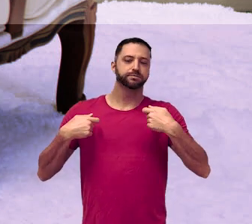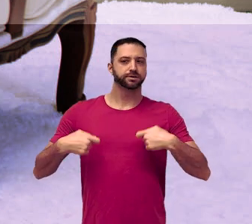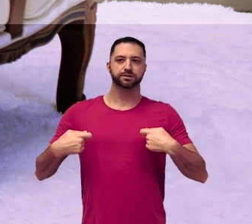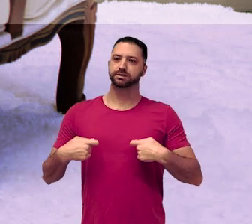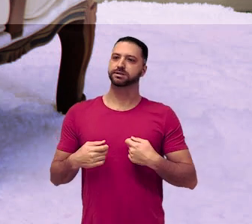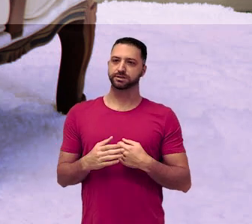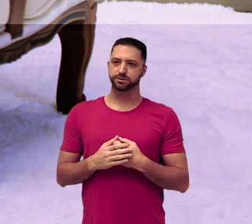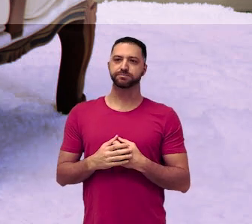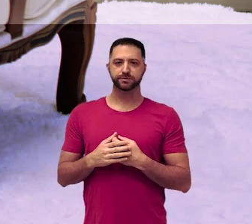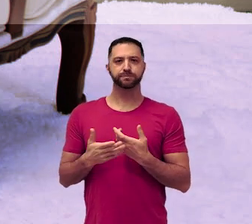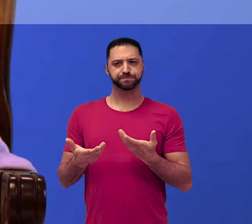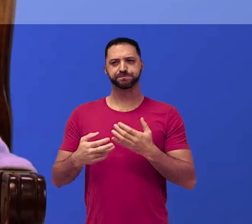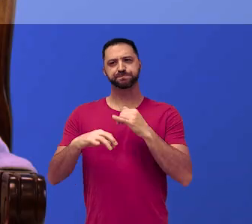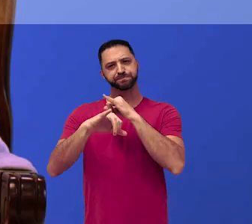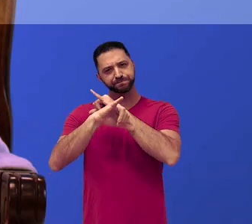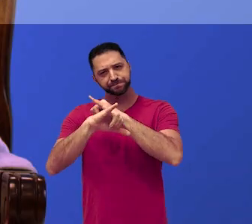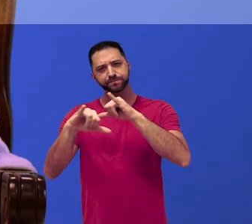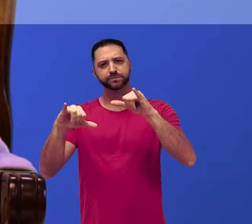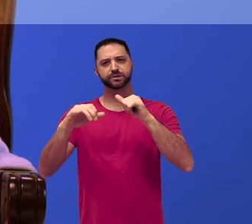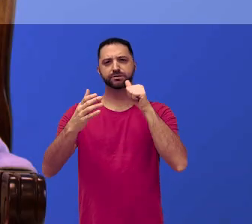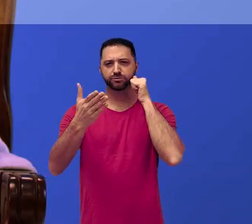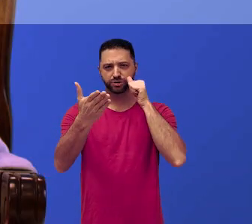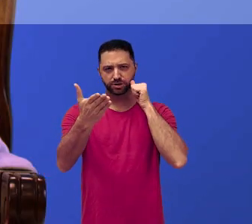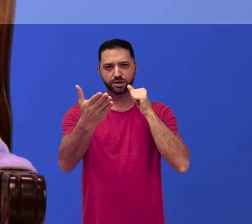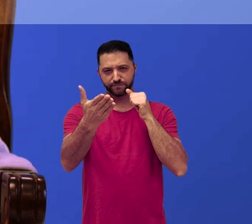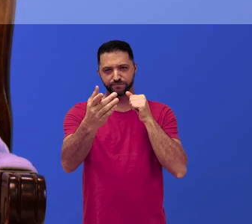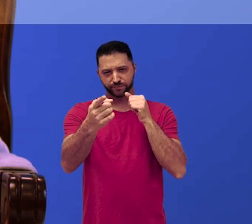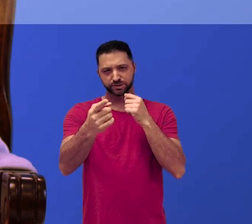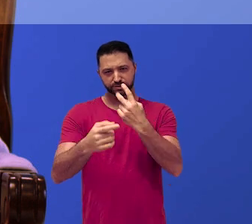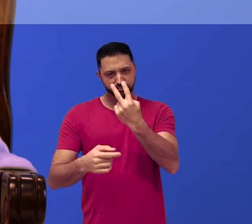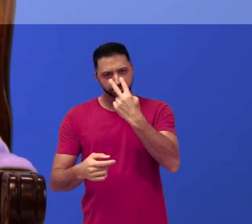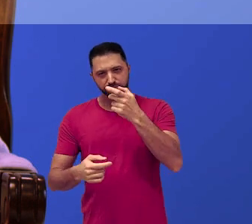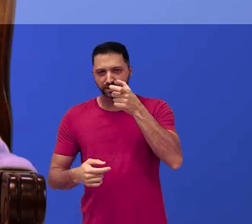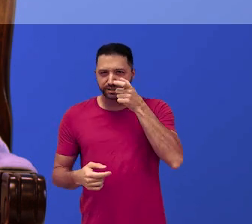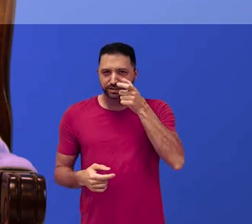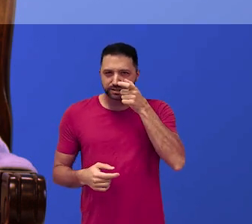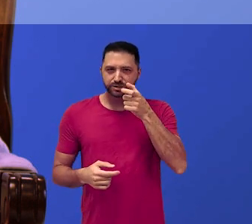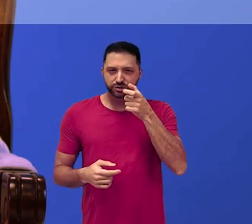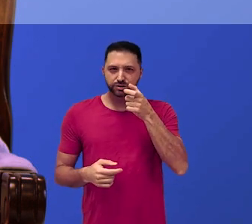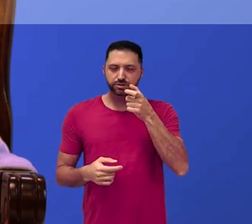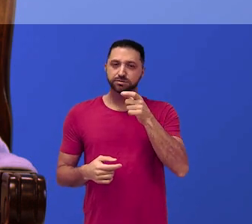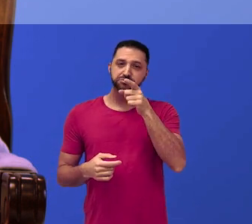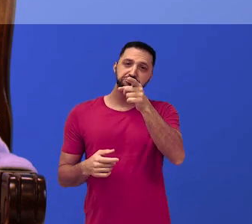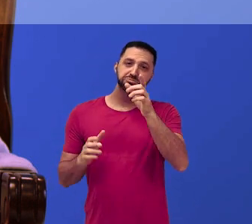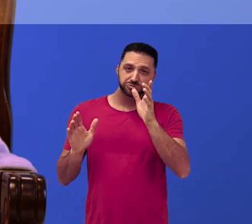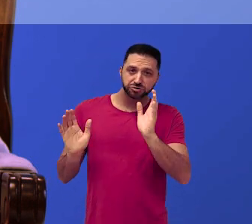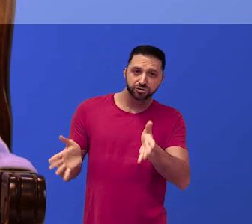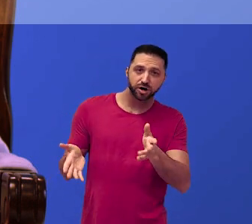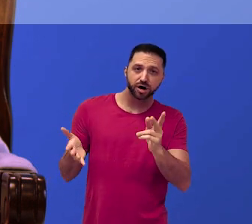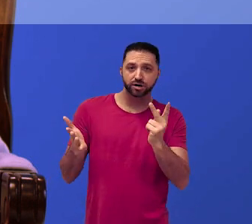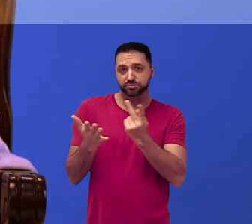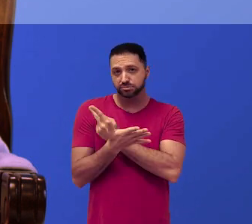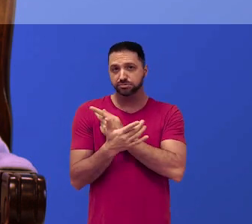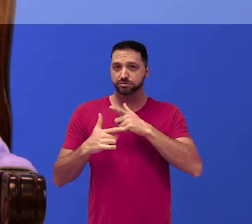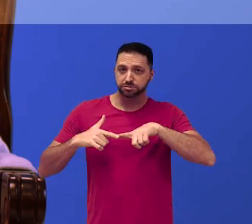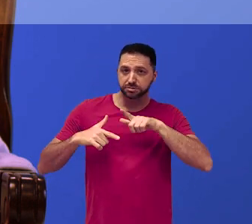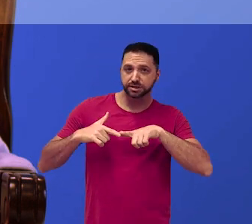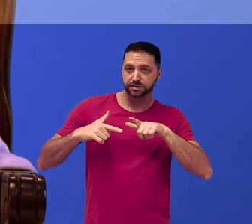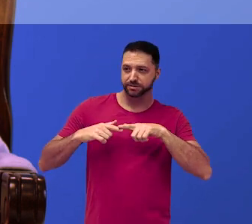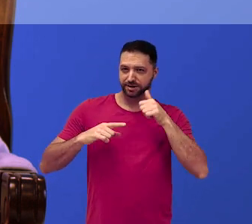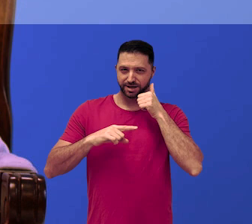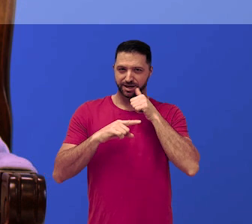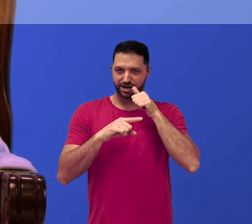se cuidar, né? E o convite que a gente faz hoje para você, mulher que nos assiste, e às vezes você já está